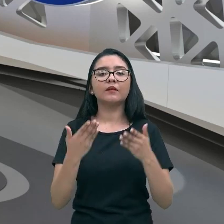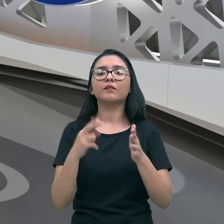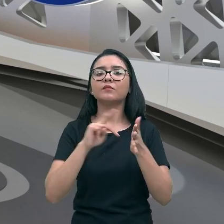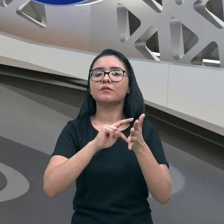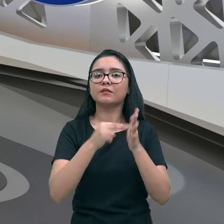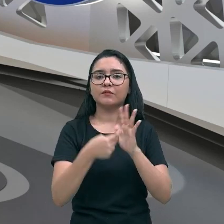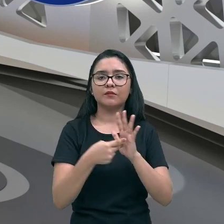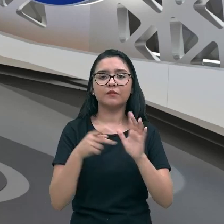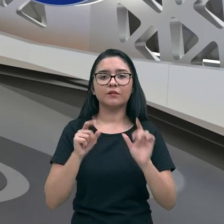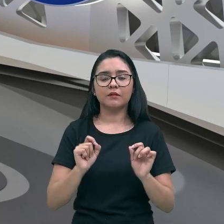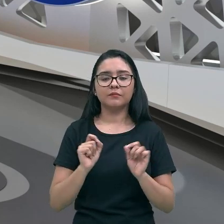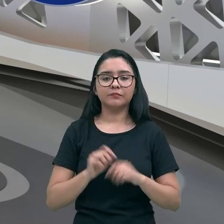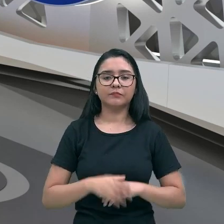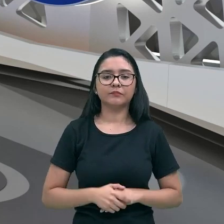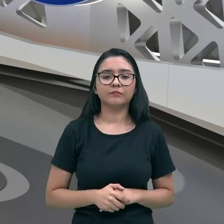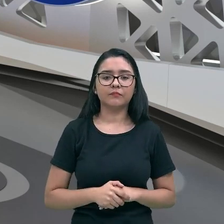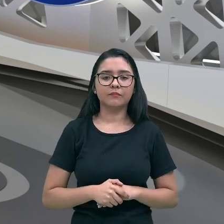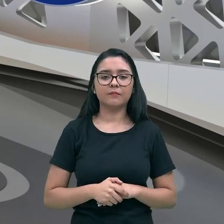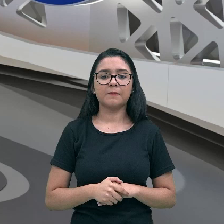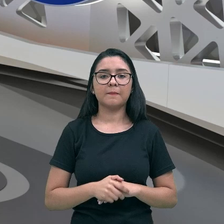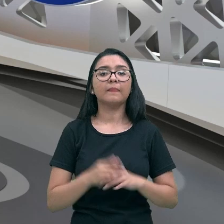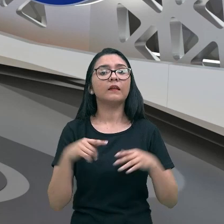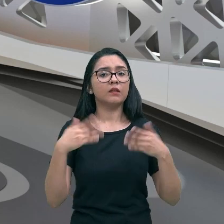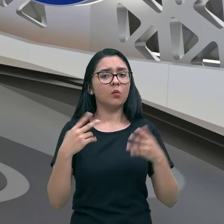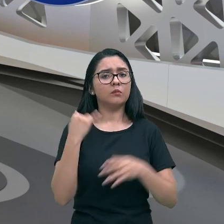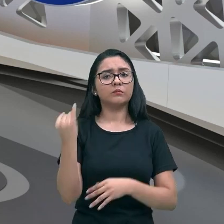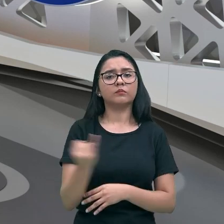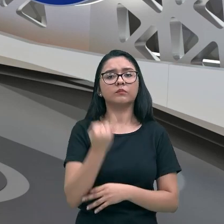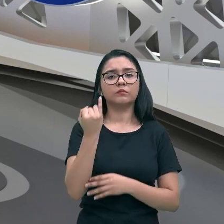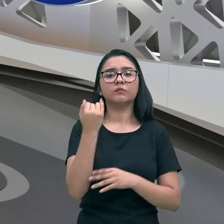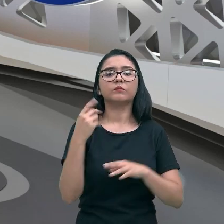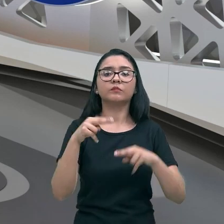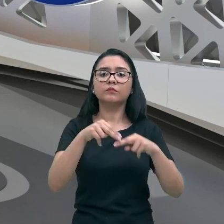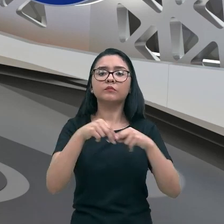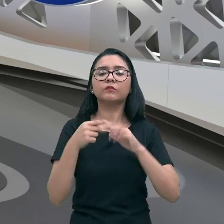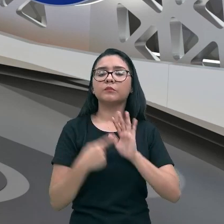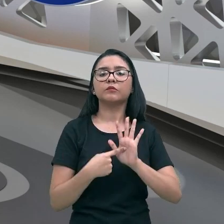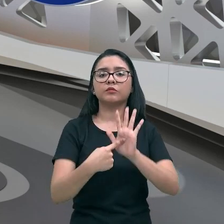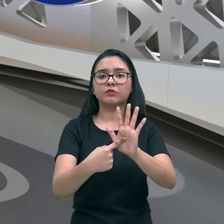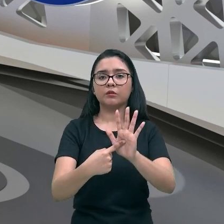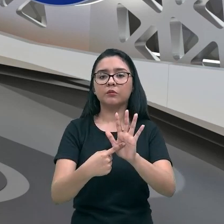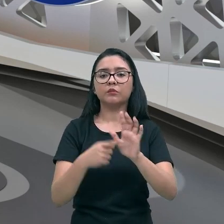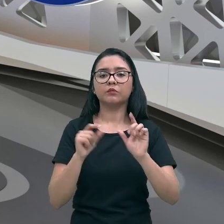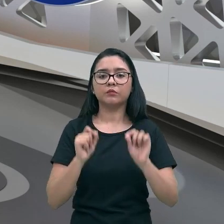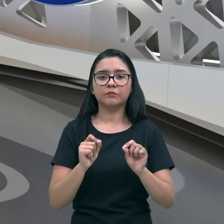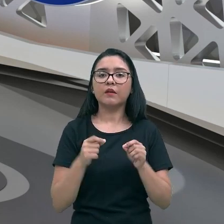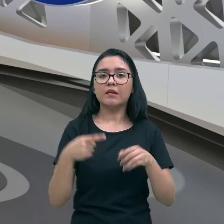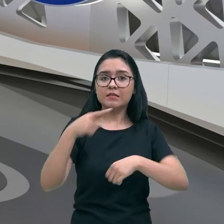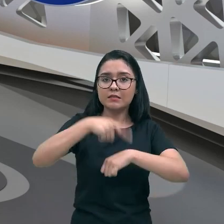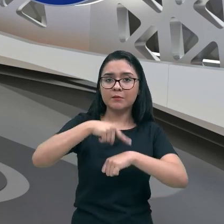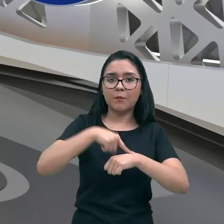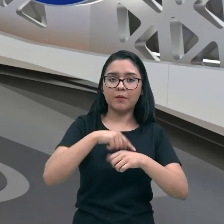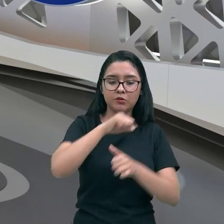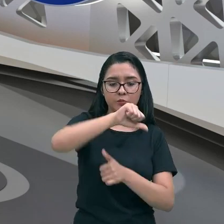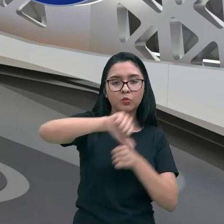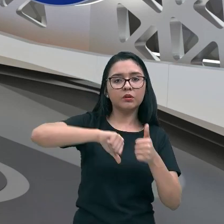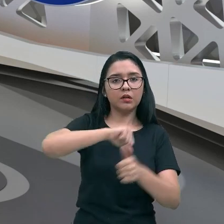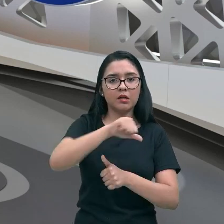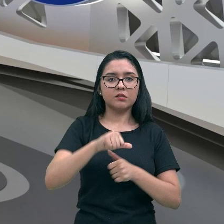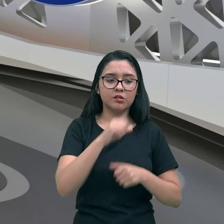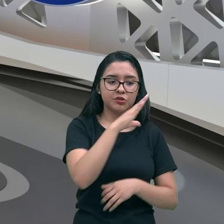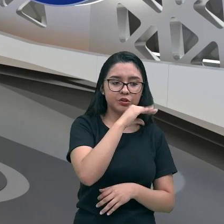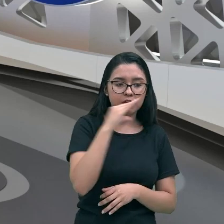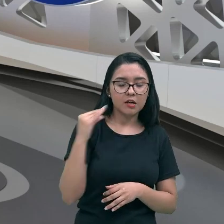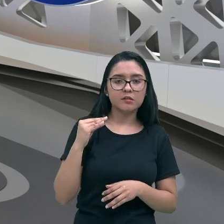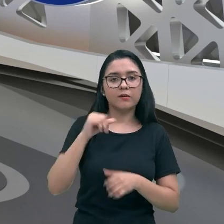símbolos, gente. E esses símbolos são importantes porque eles vão demarcando esse momento de passagem. E também as